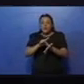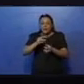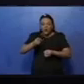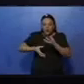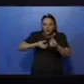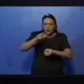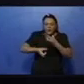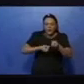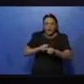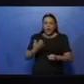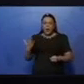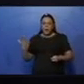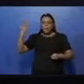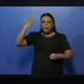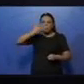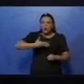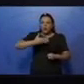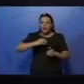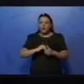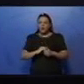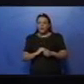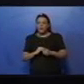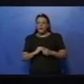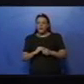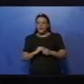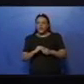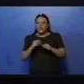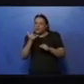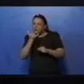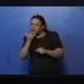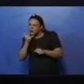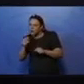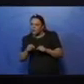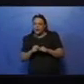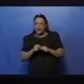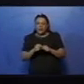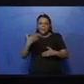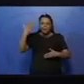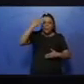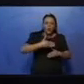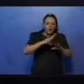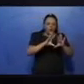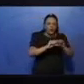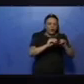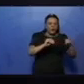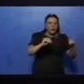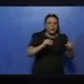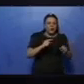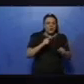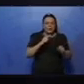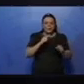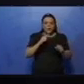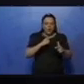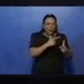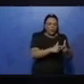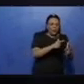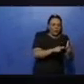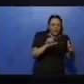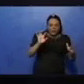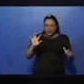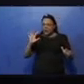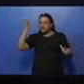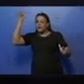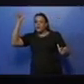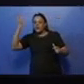prova concreta. Comprovação de dados, que é a prova concreta. A relação entre causa e consequência, a